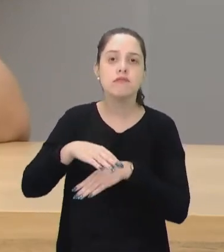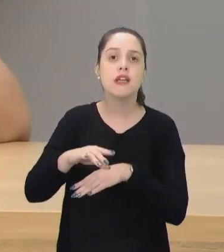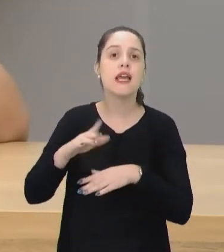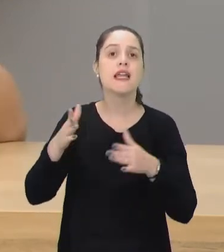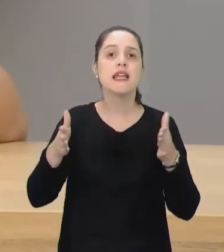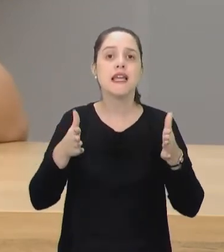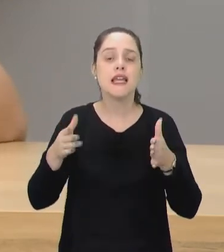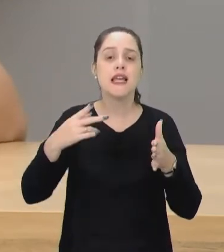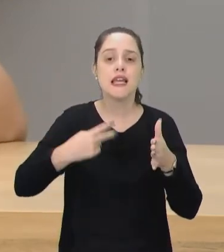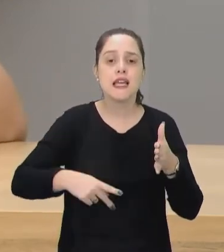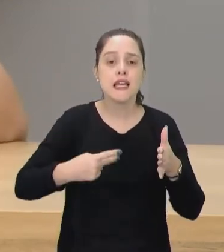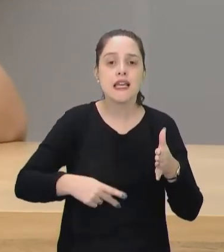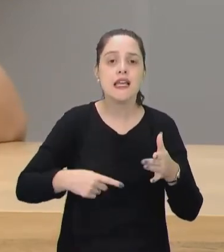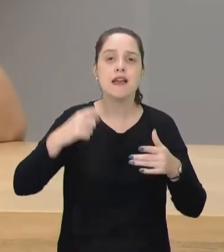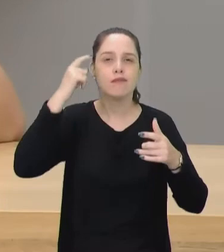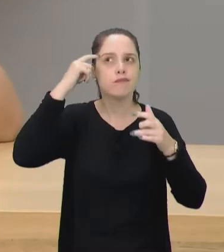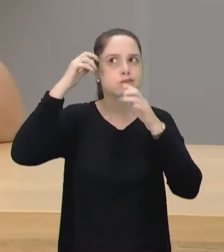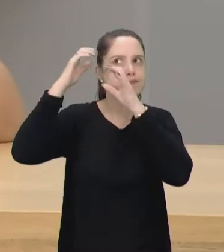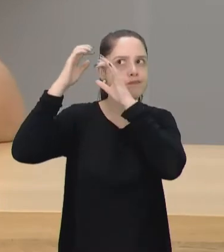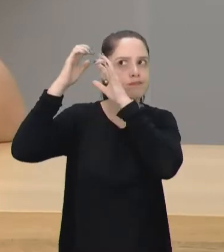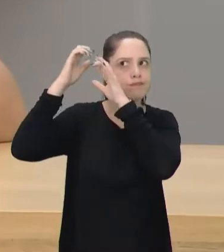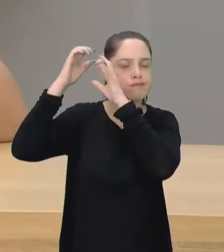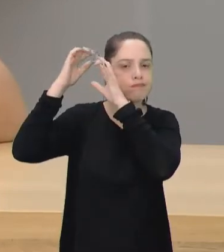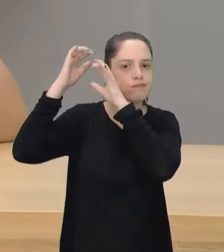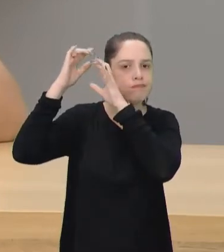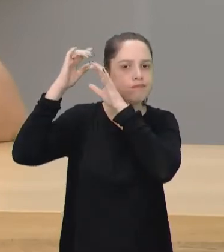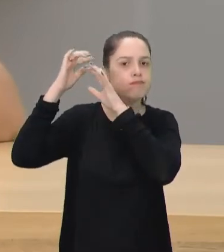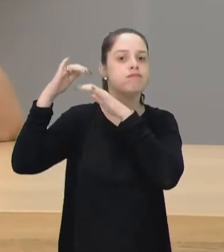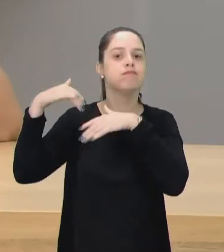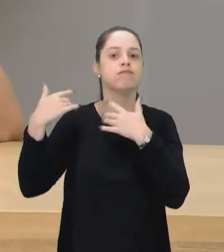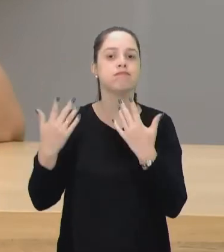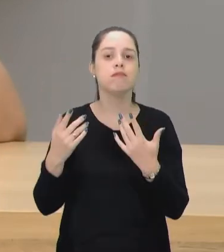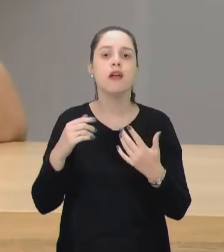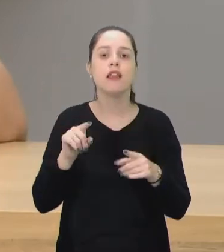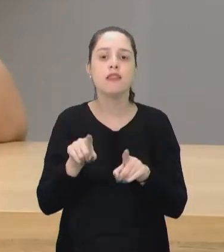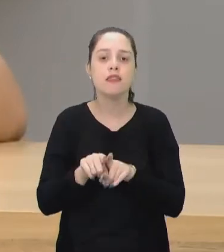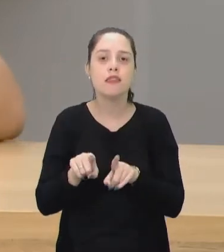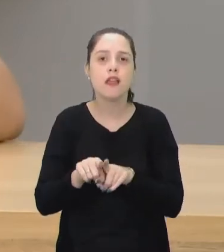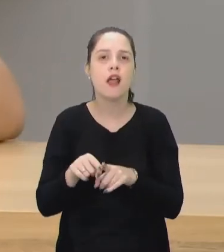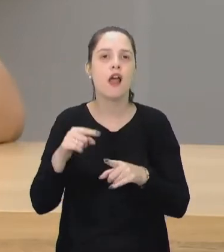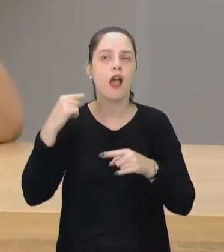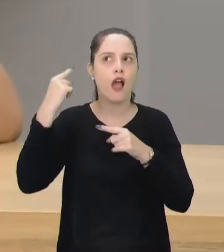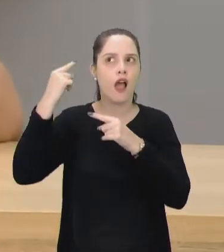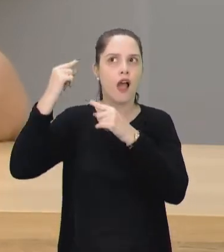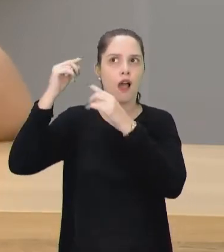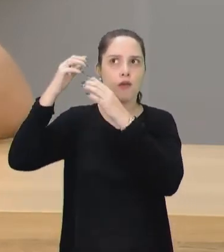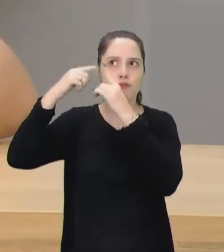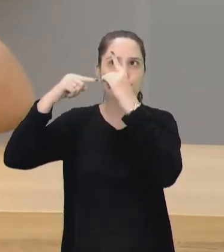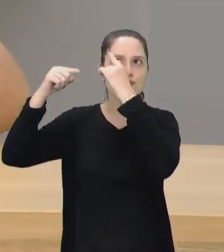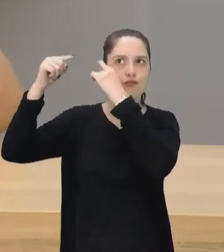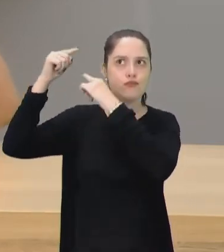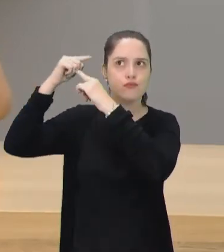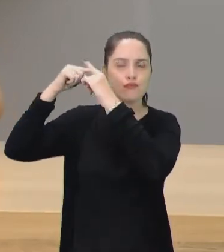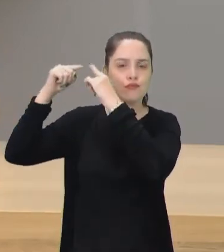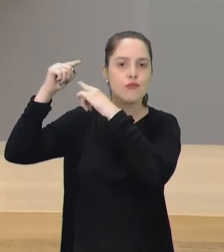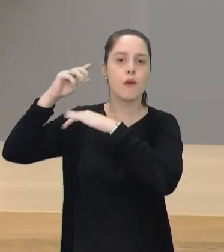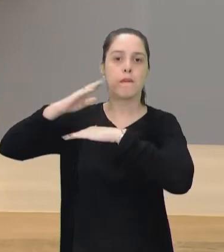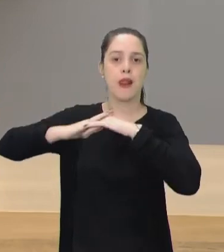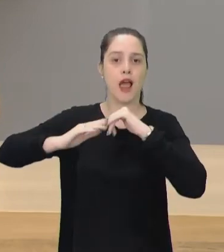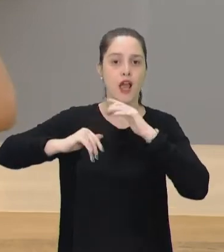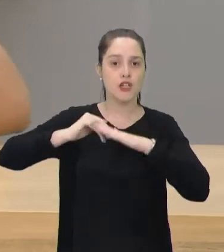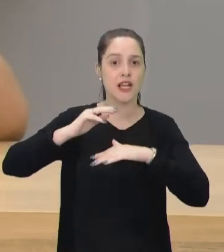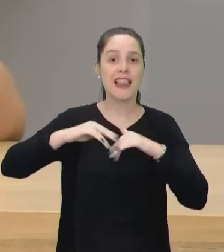momento, o meu cérebro ele está fazendo conexões e ele está articulando as frases de maneira